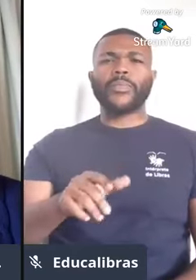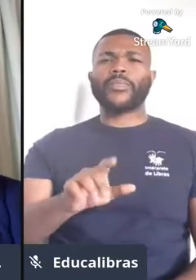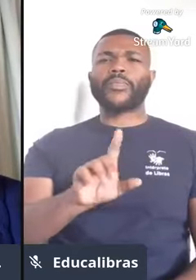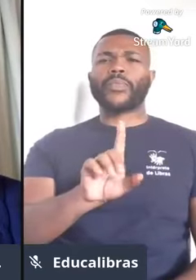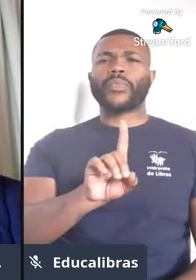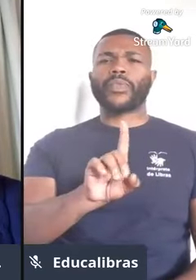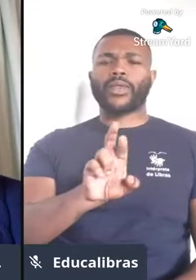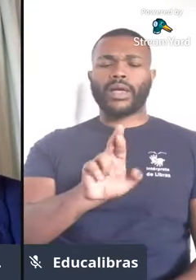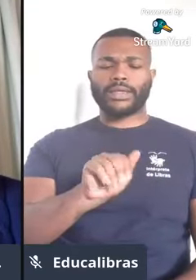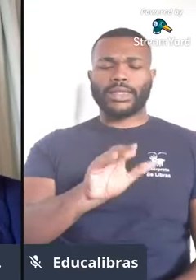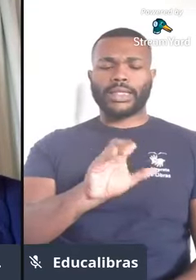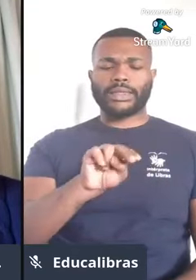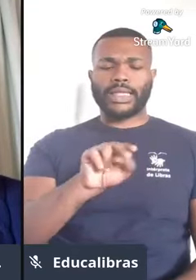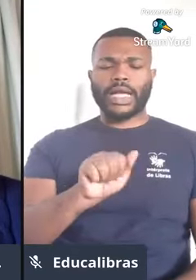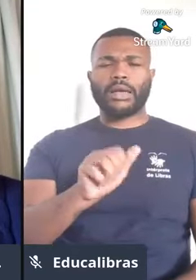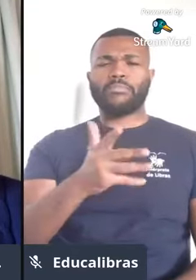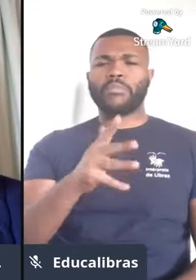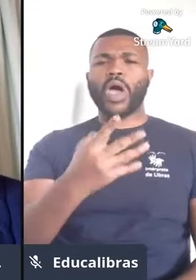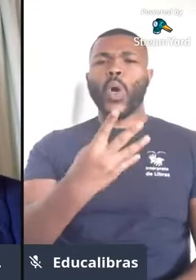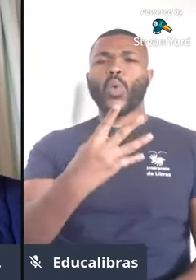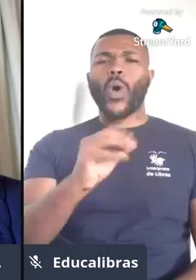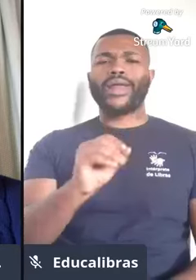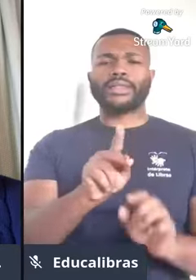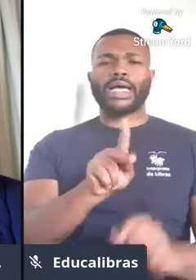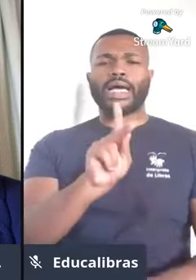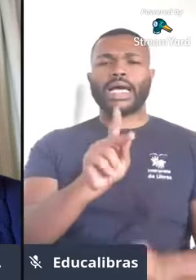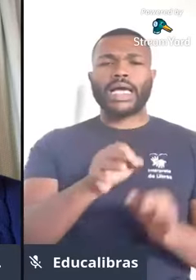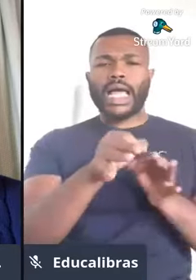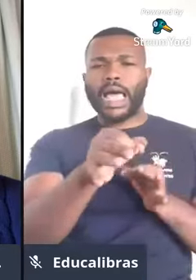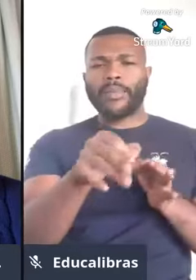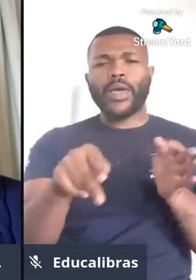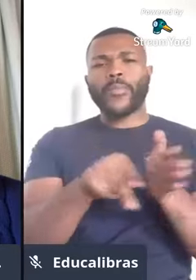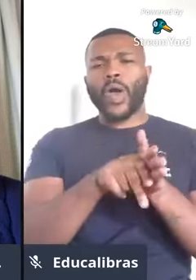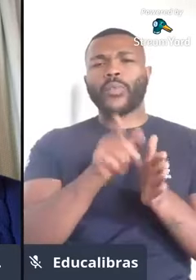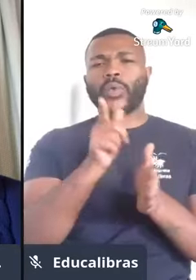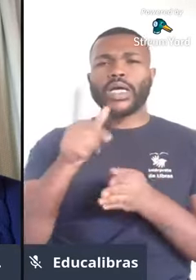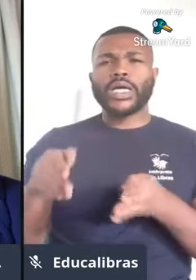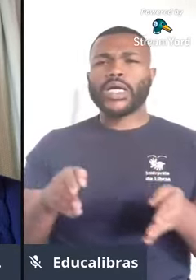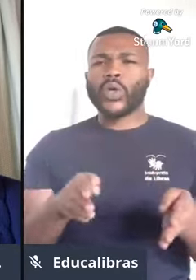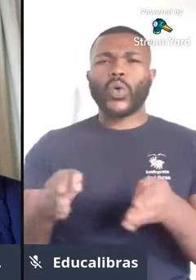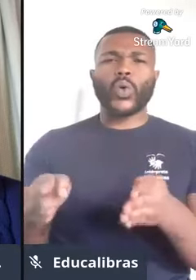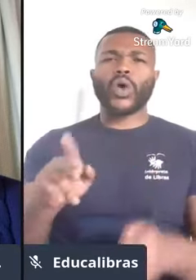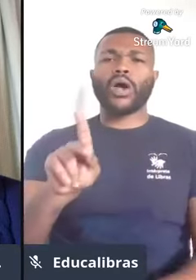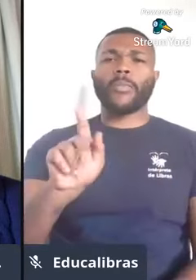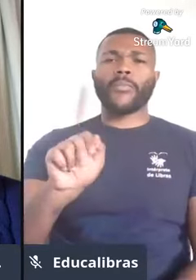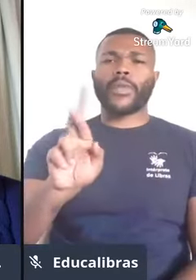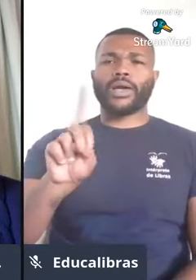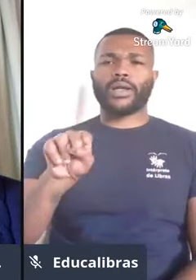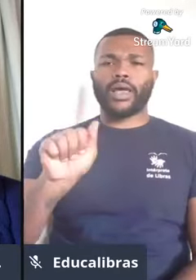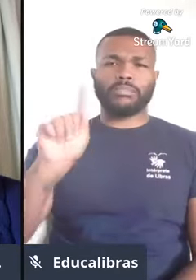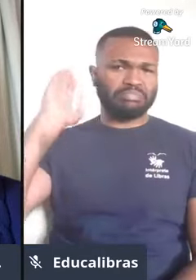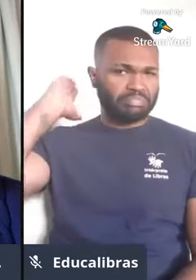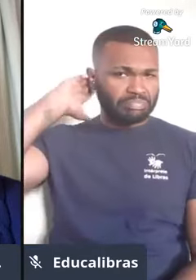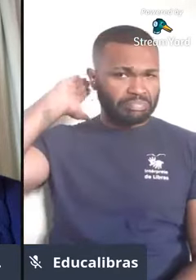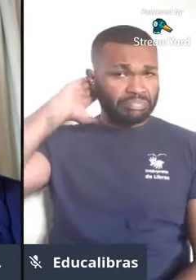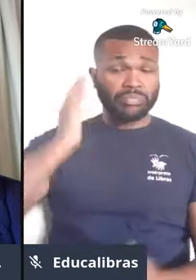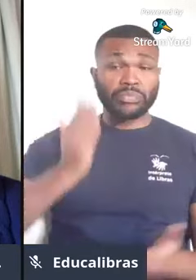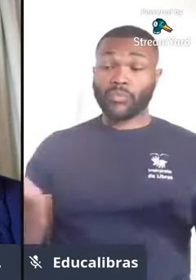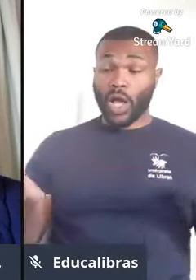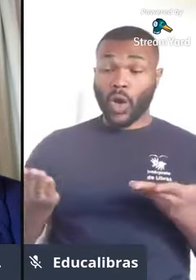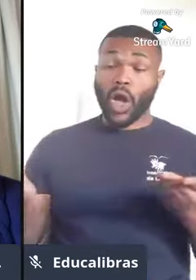Rio Paraná. Sei. Bom, vamos entrar agora na conversa séria, que está todo mundo... Quer